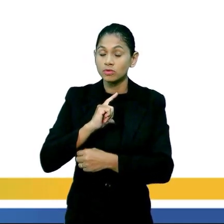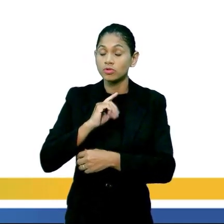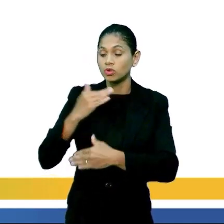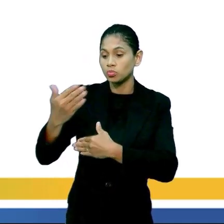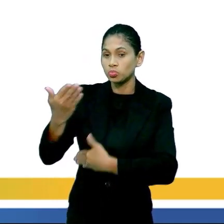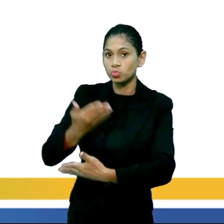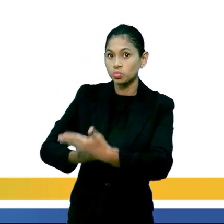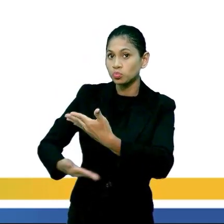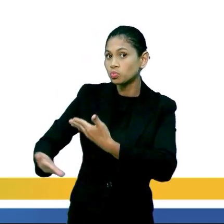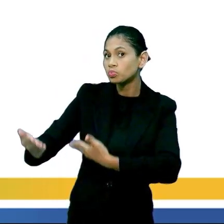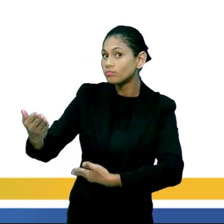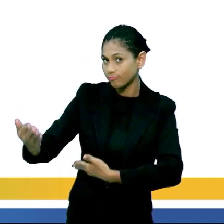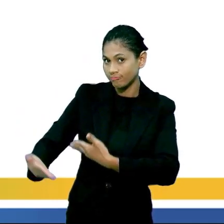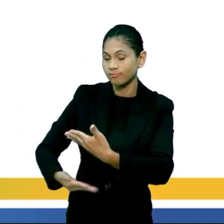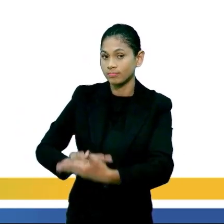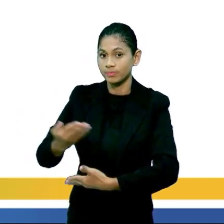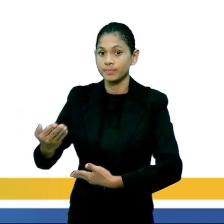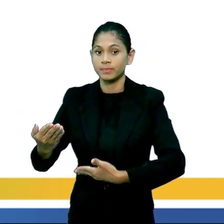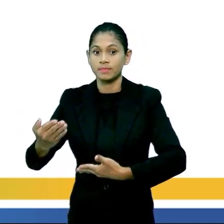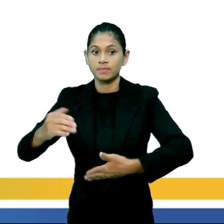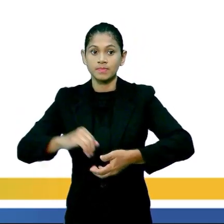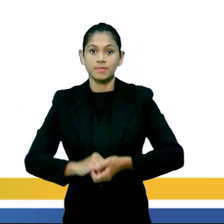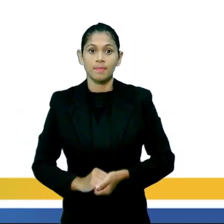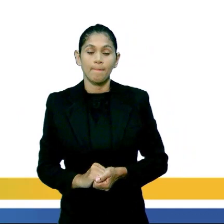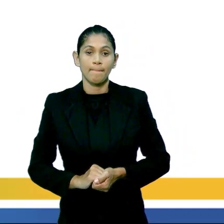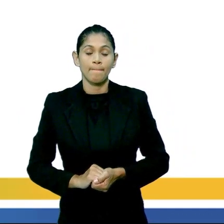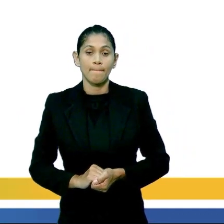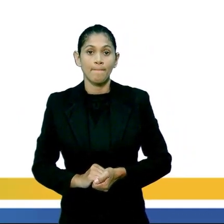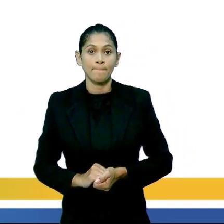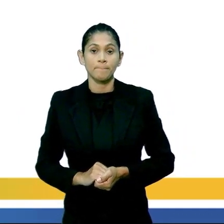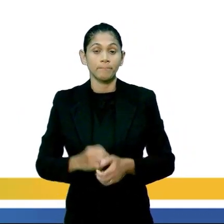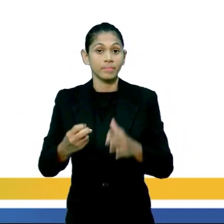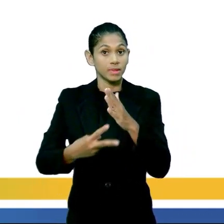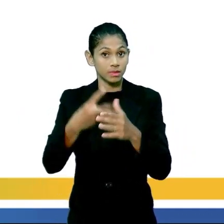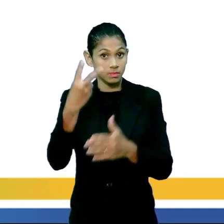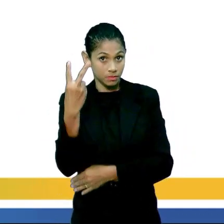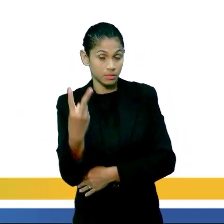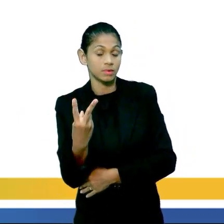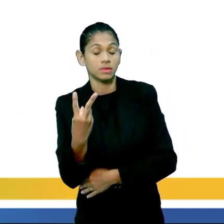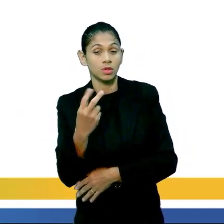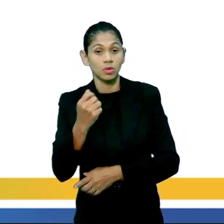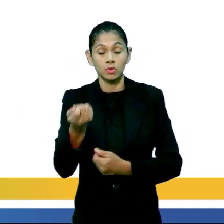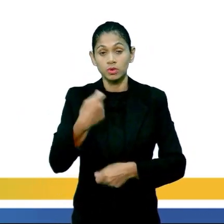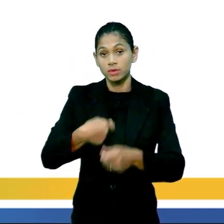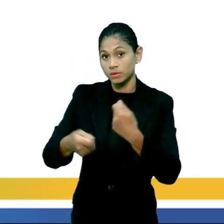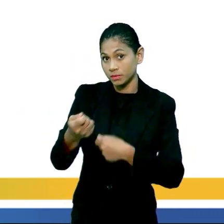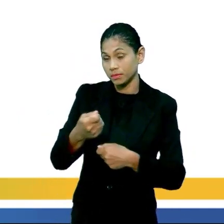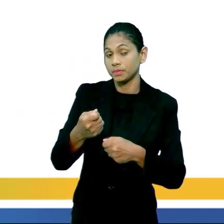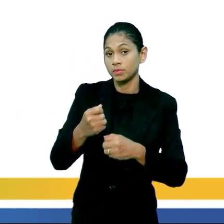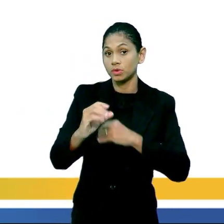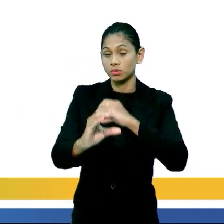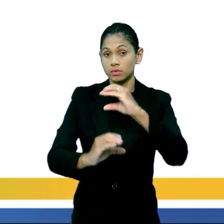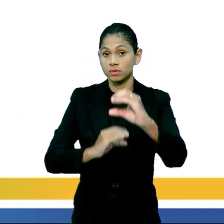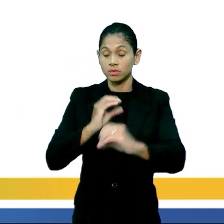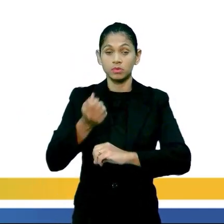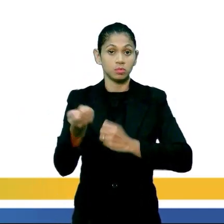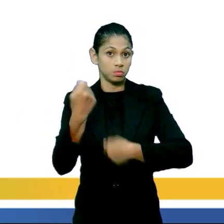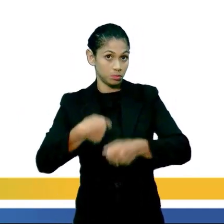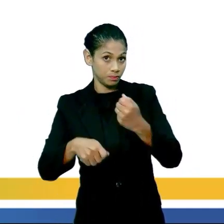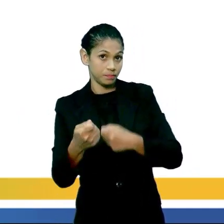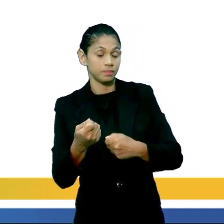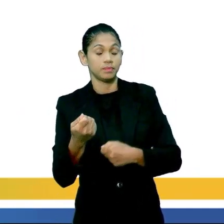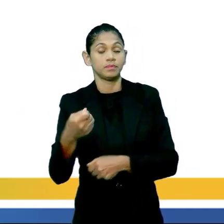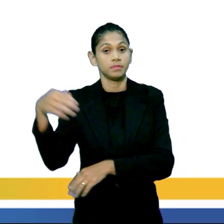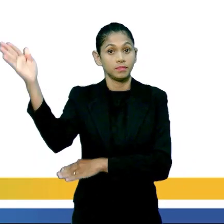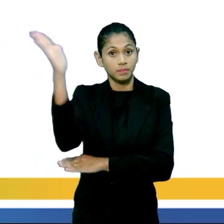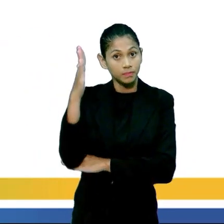A gente vai falar mais lá na frente sobre isso, tá? A segunda atividade econômica, ou o segundo ciclo econômico que o